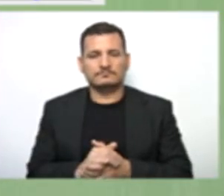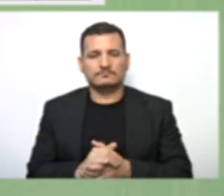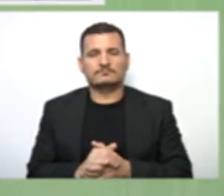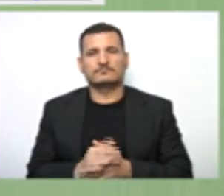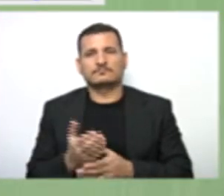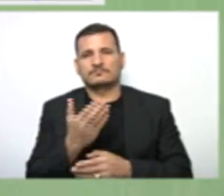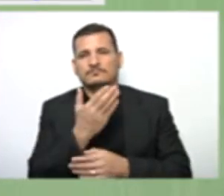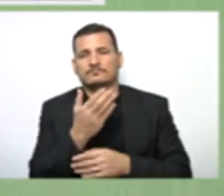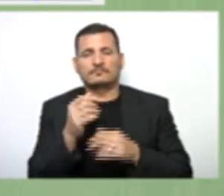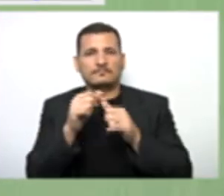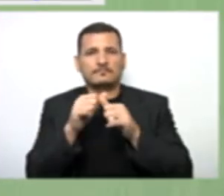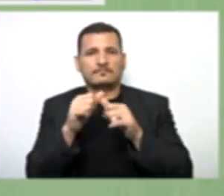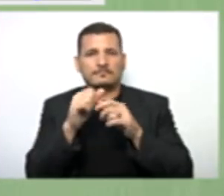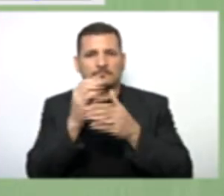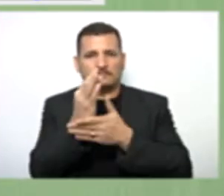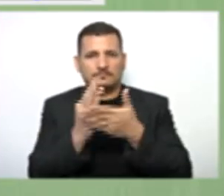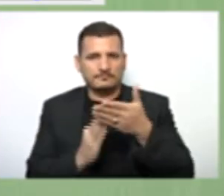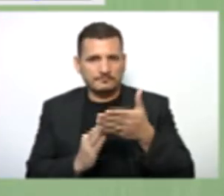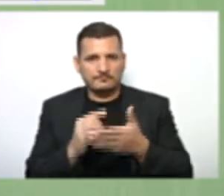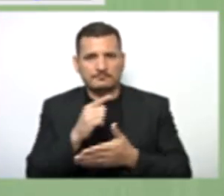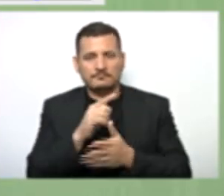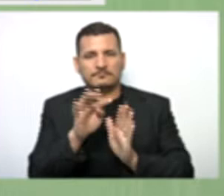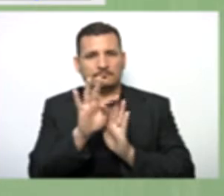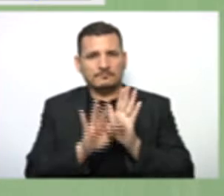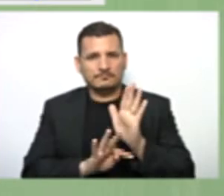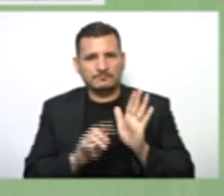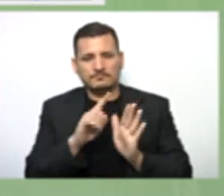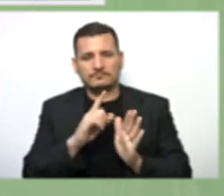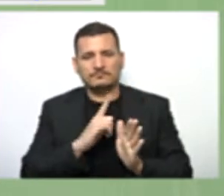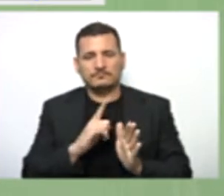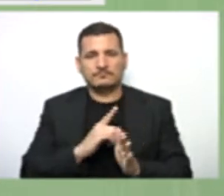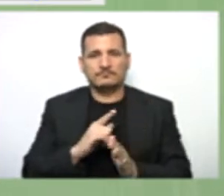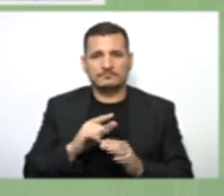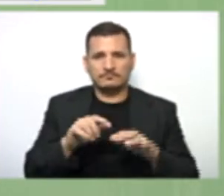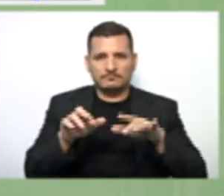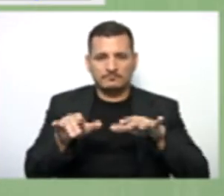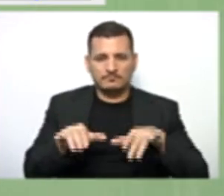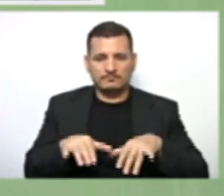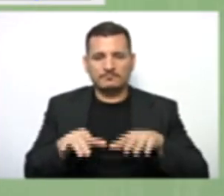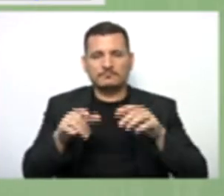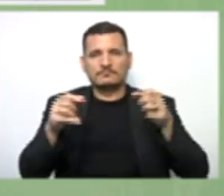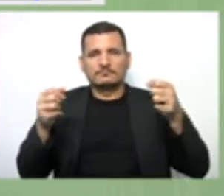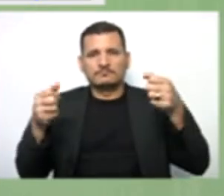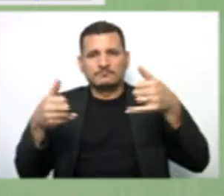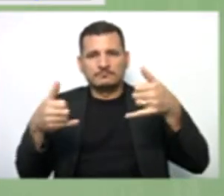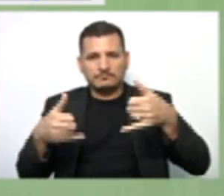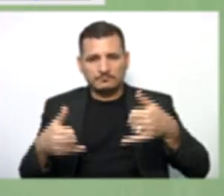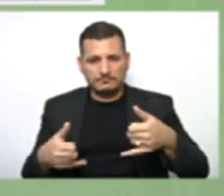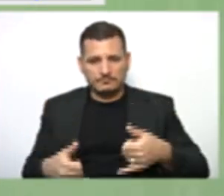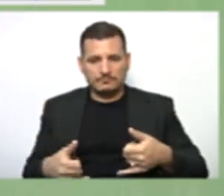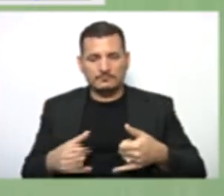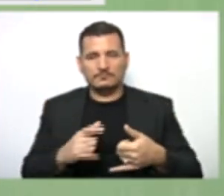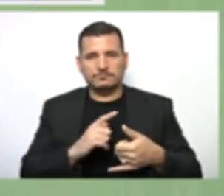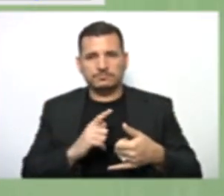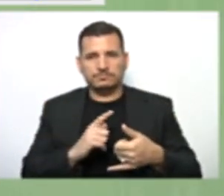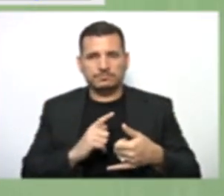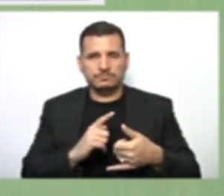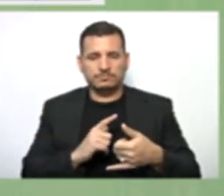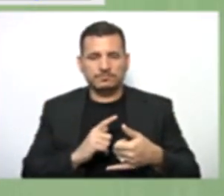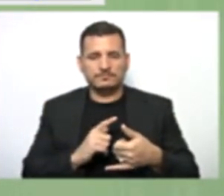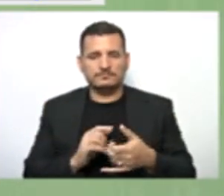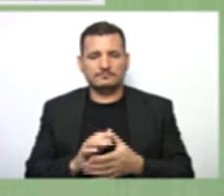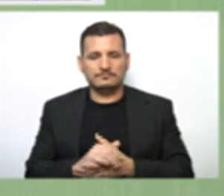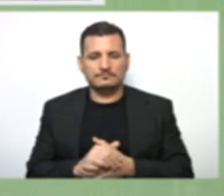ilustração, nesse texto, né, nós temos um código, repara que tem 1, 2, 3,